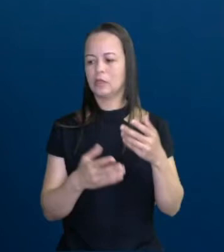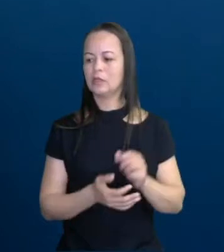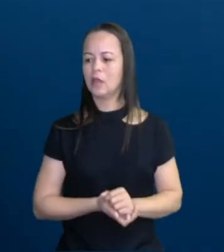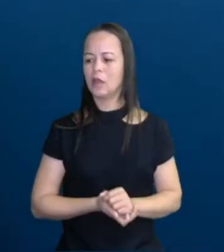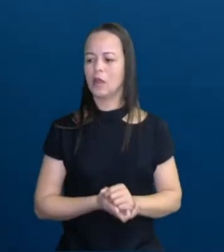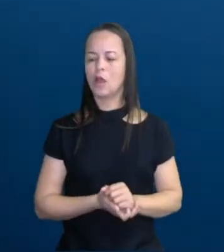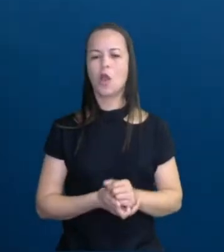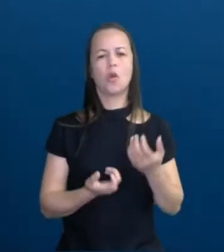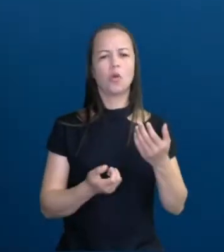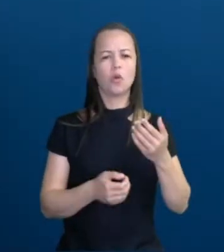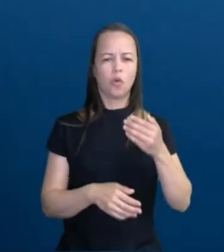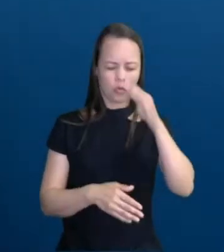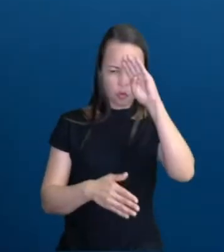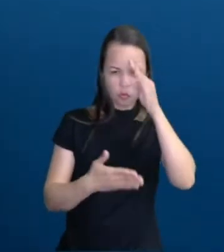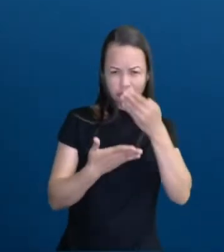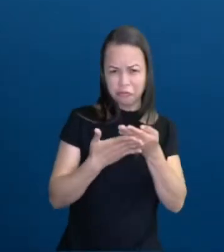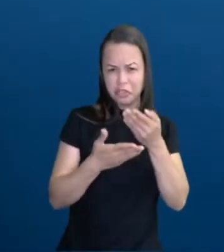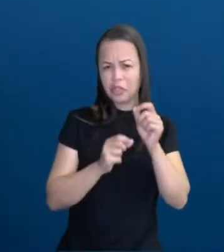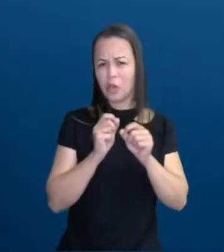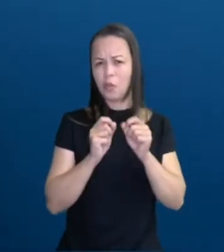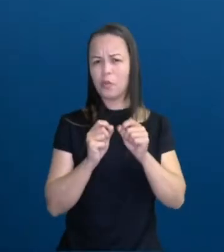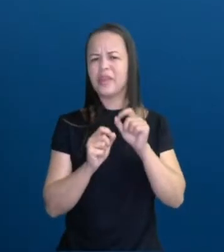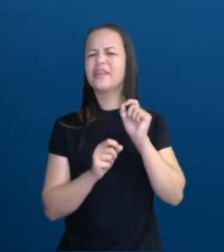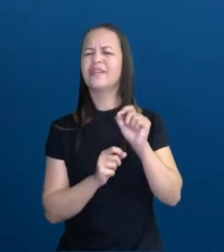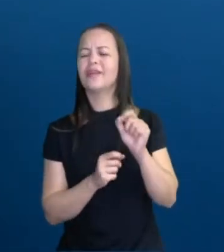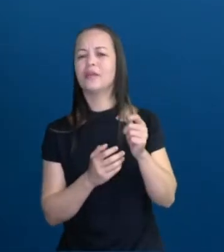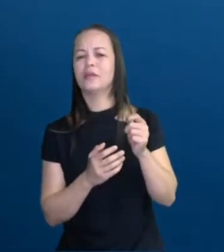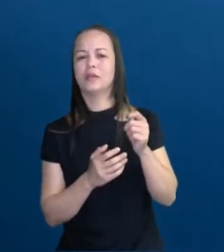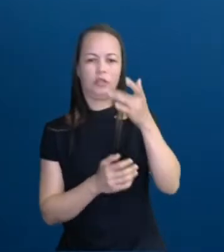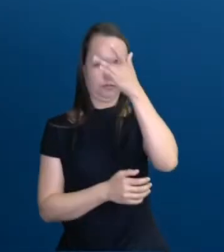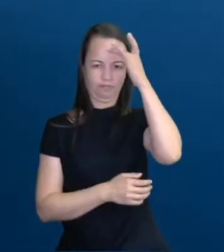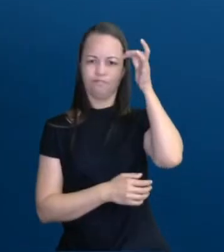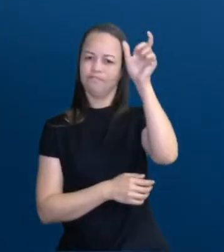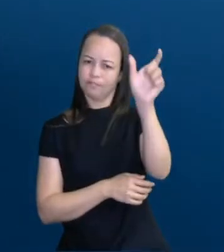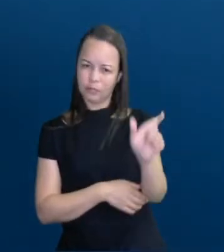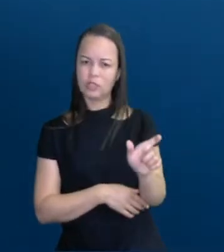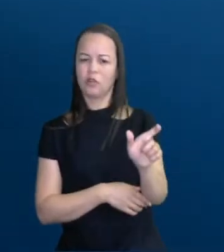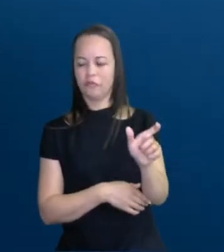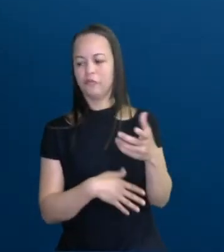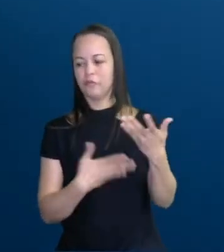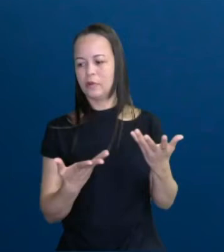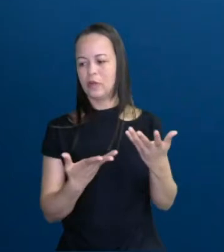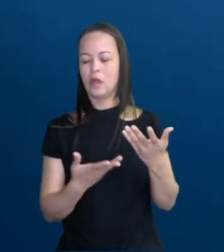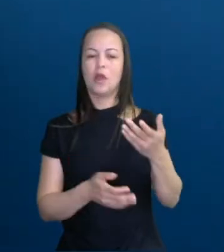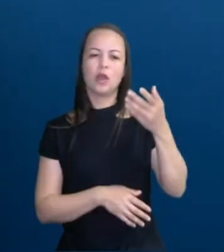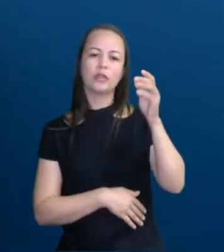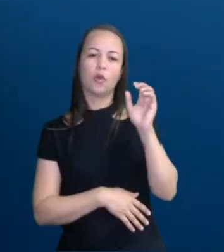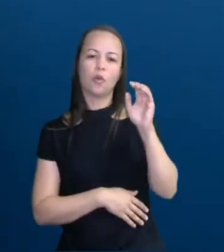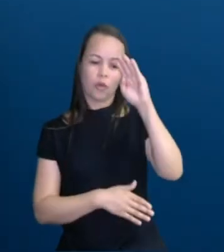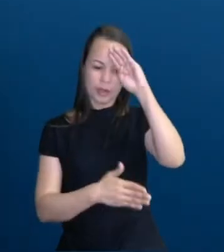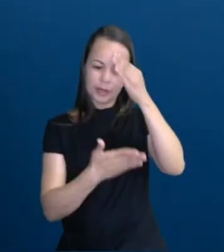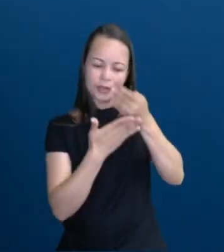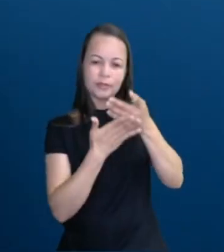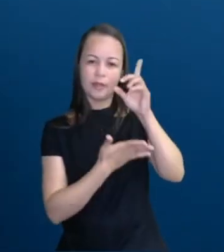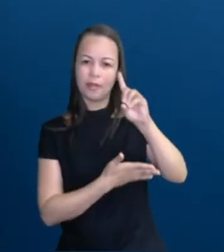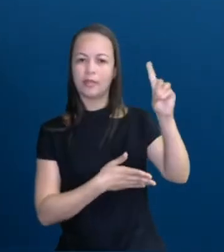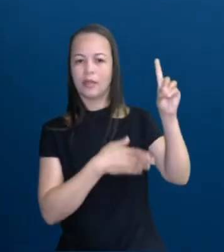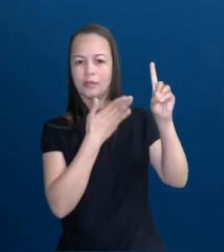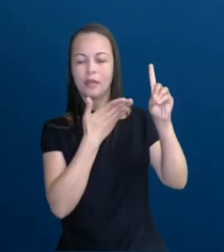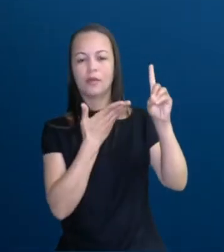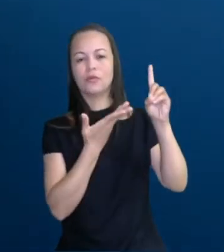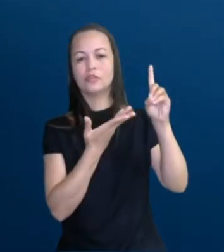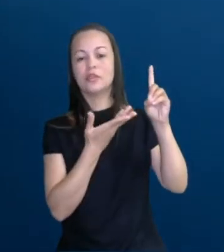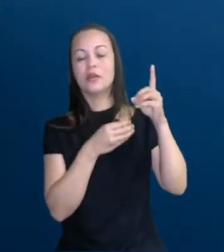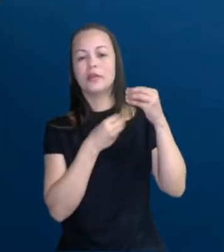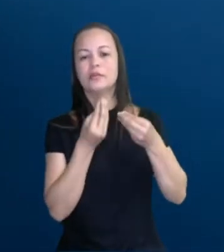confiam. Confiam em quem? Quem confia, confia em alguém. Confia em Deus. Percebam que entre o verbo